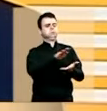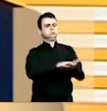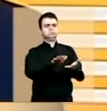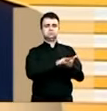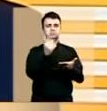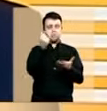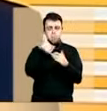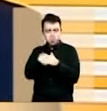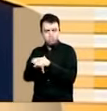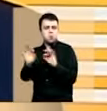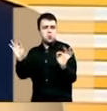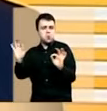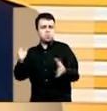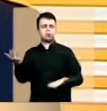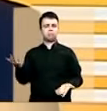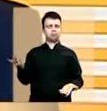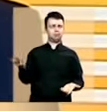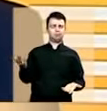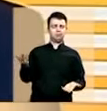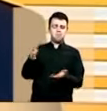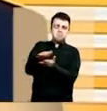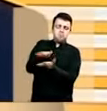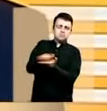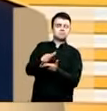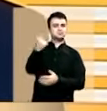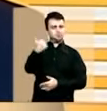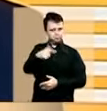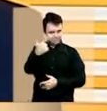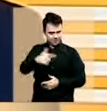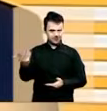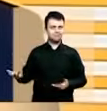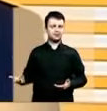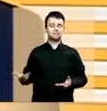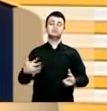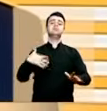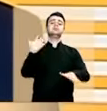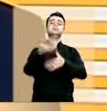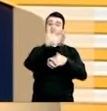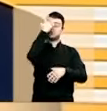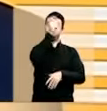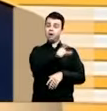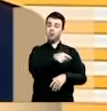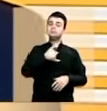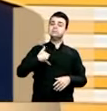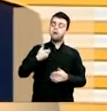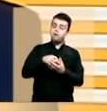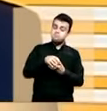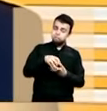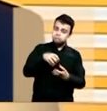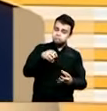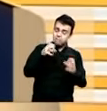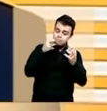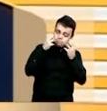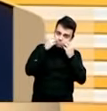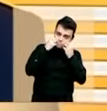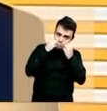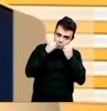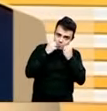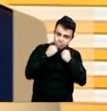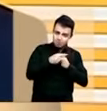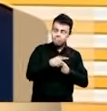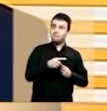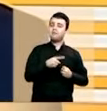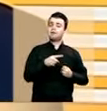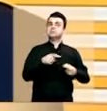Ela não faz uma poupança, não faz uma reserva financeira. E daqui a pouco, essa pessoa ela vai envelhecer. Ela não